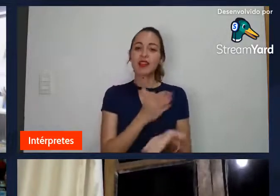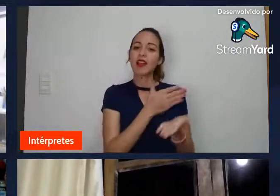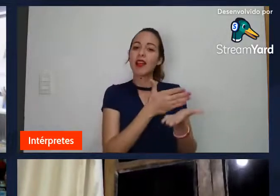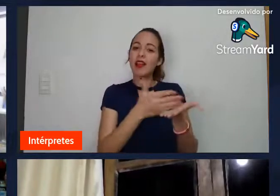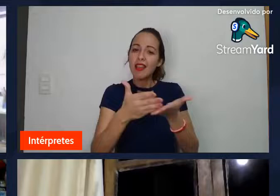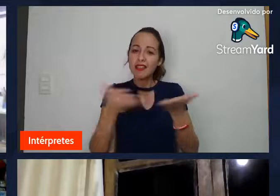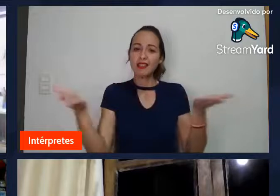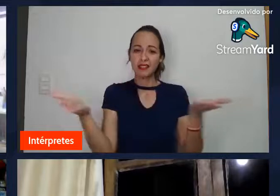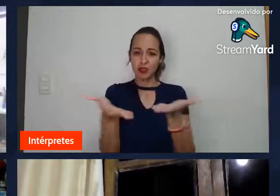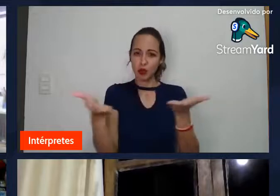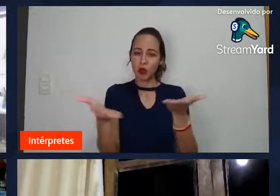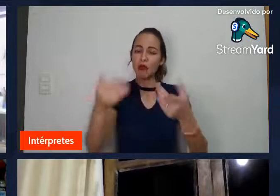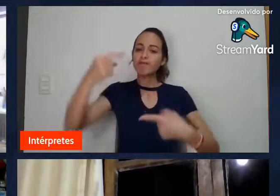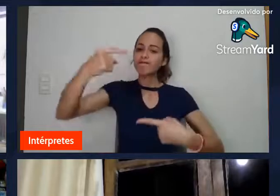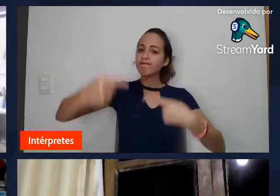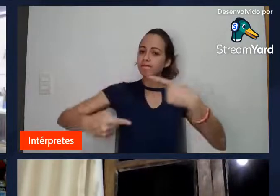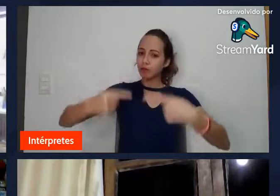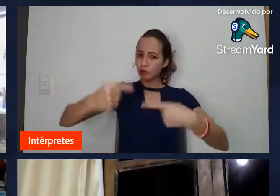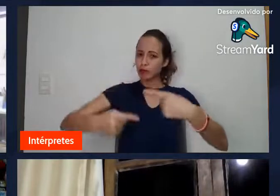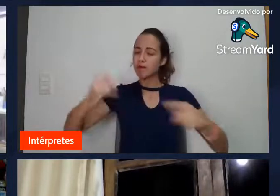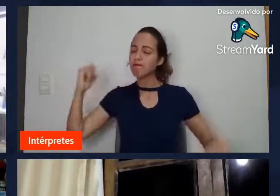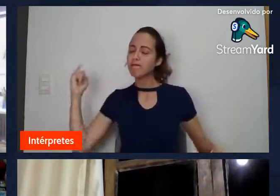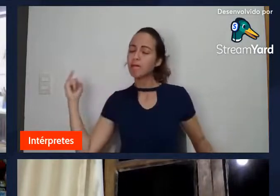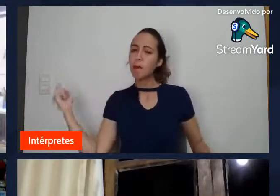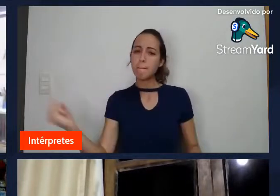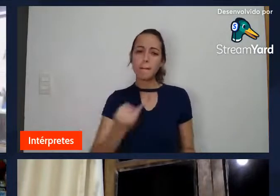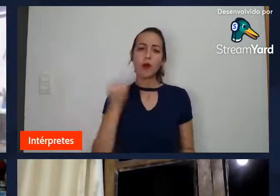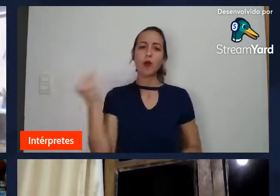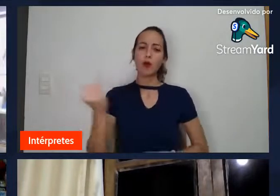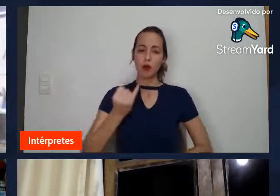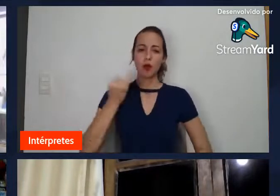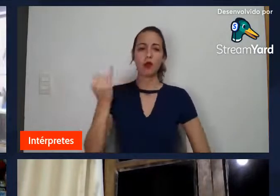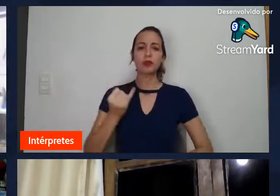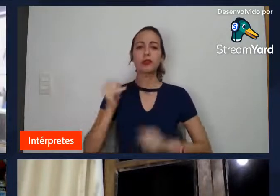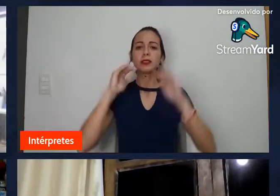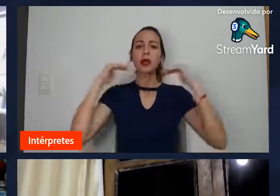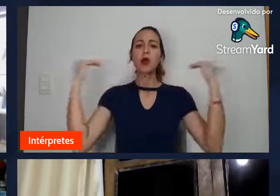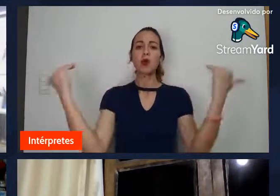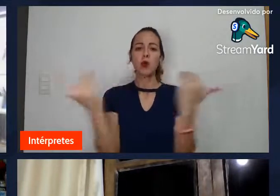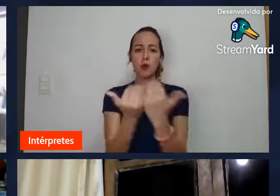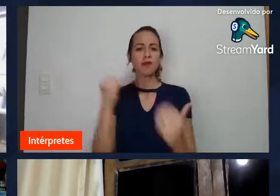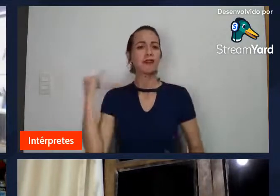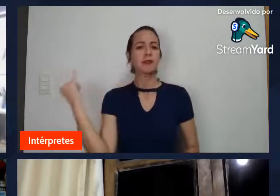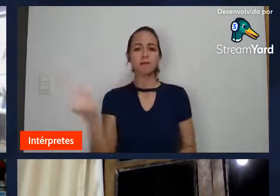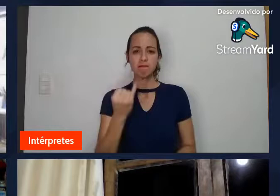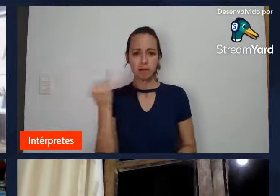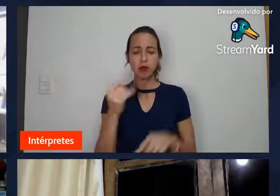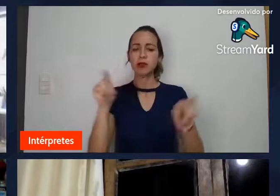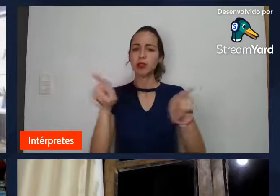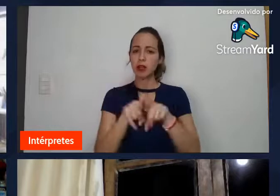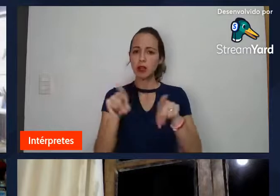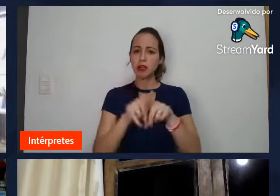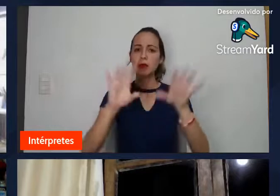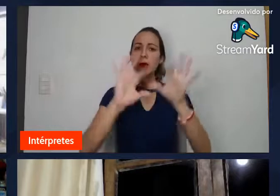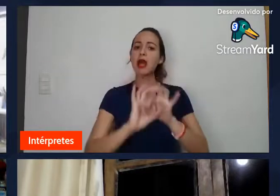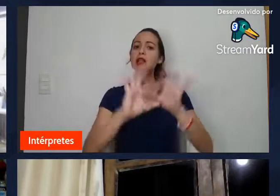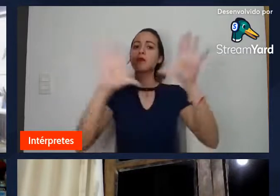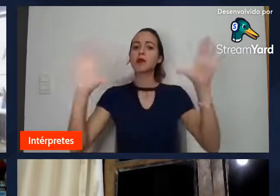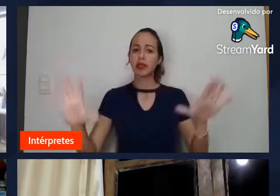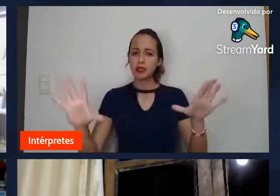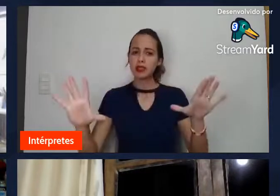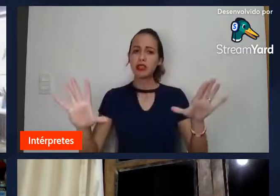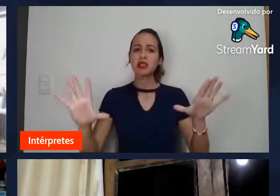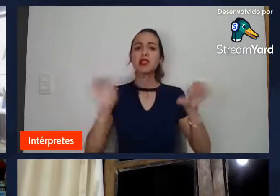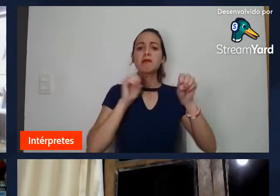hoje um debate muito importante, um momento, né? Um evento importantíssimo para a democracia, para a